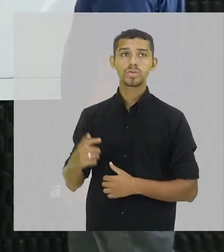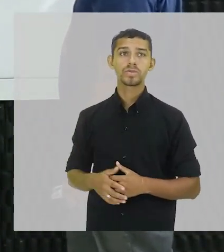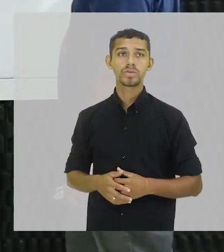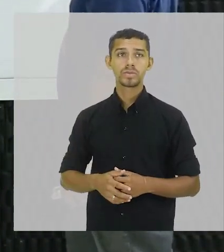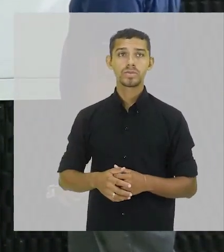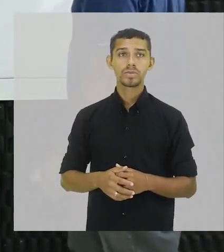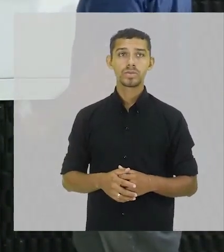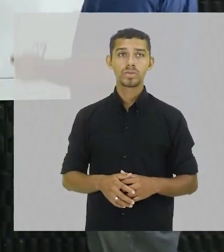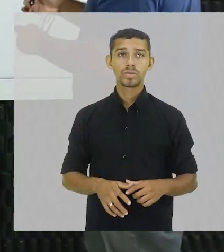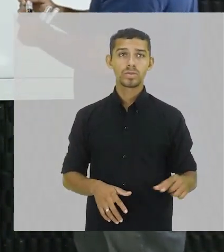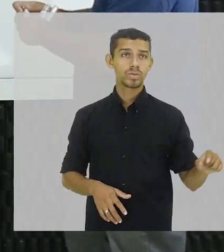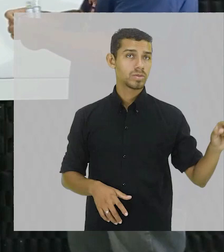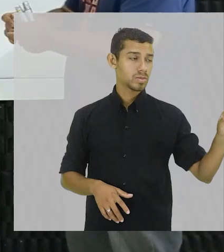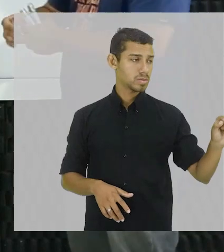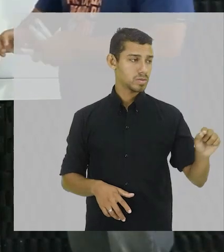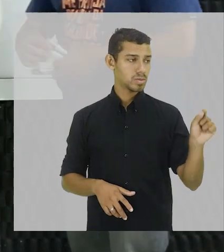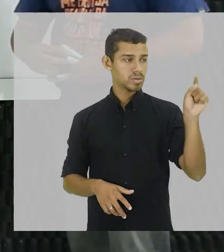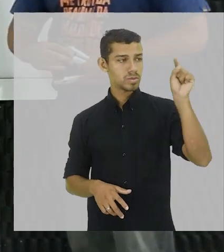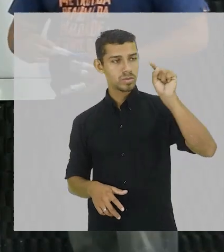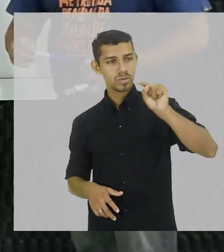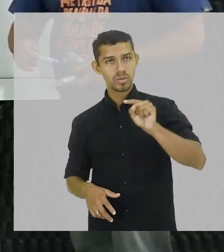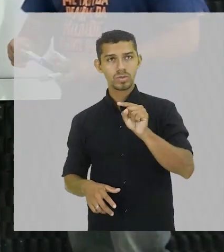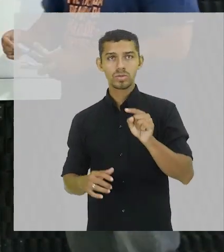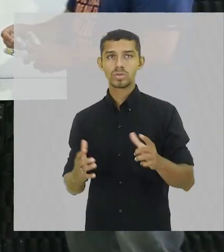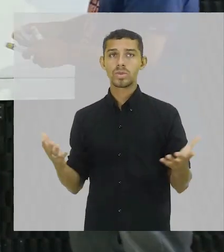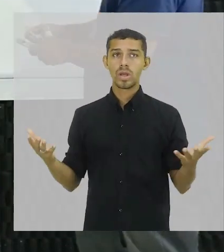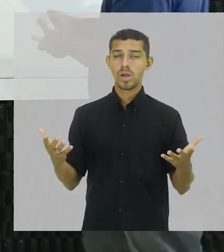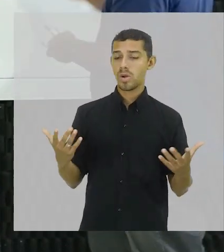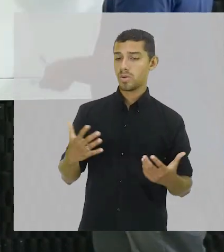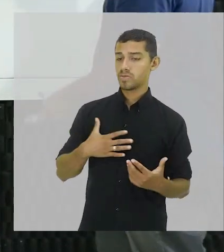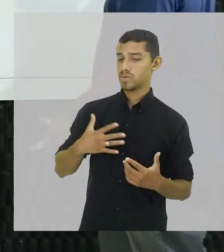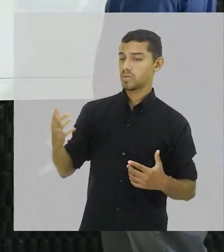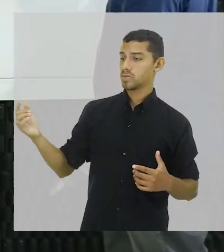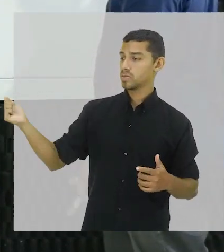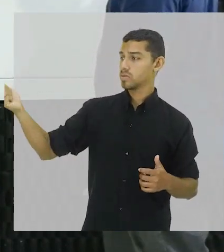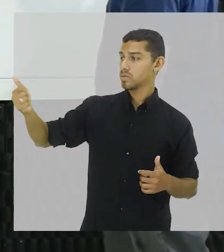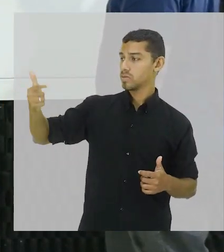ó, onda 1, vou colocar de azul a onda 2.